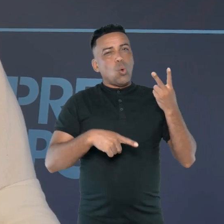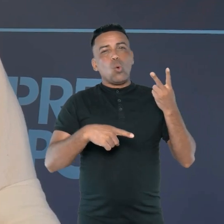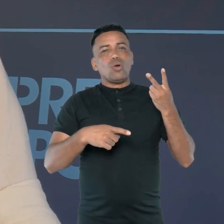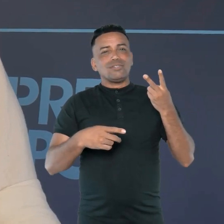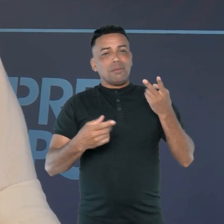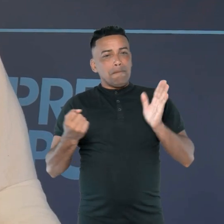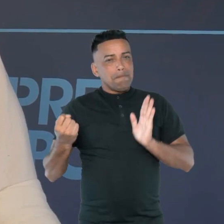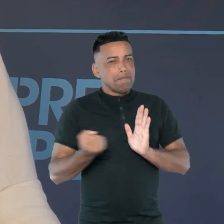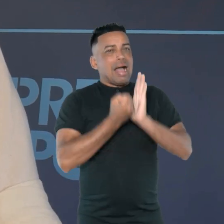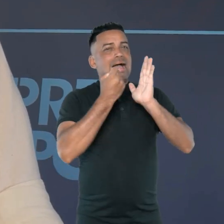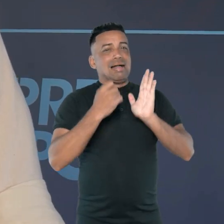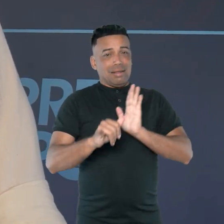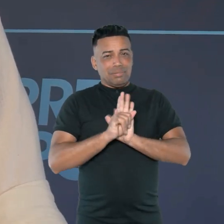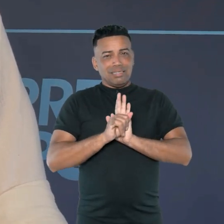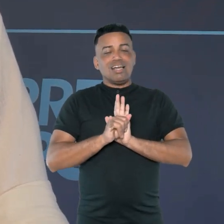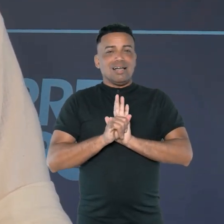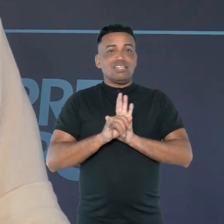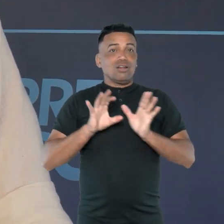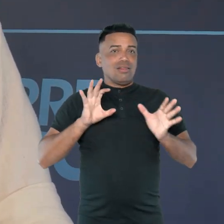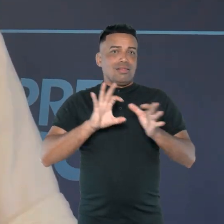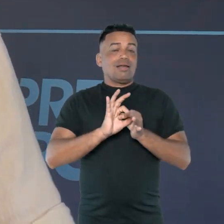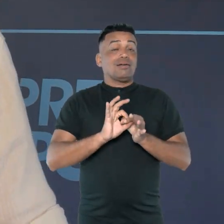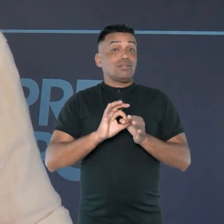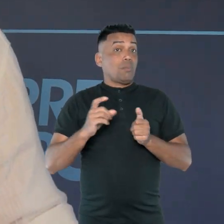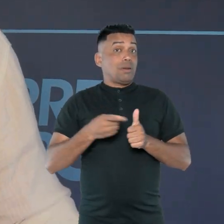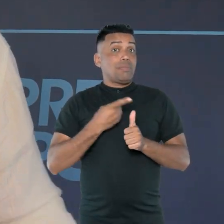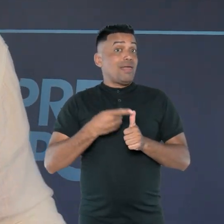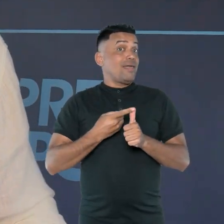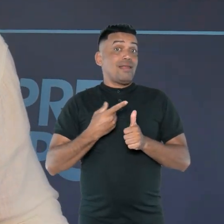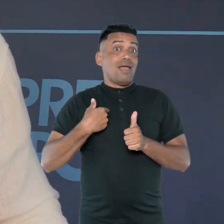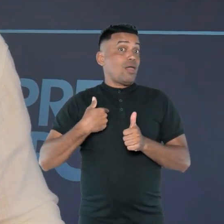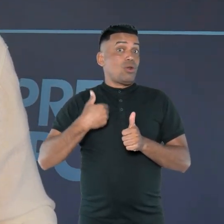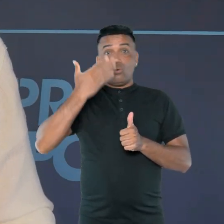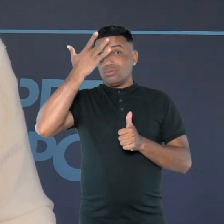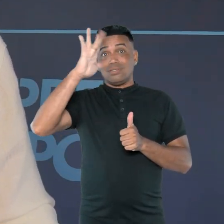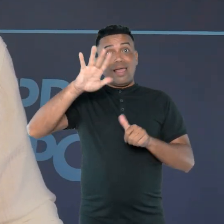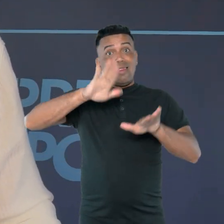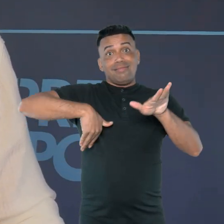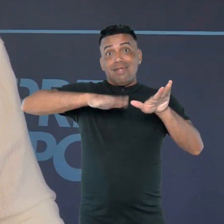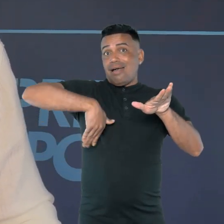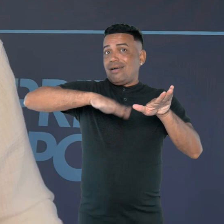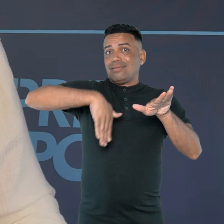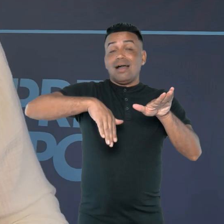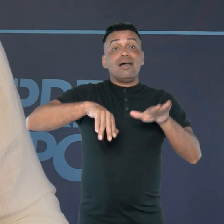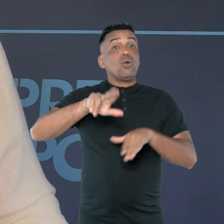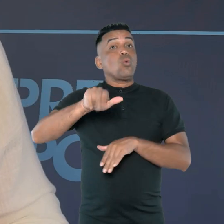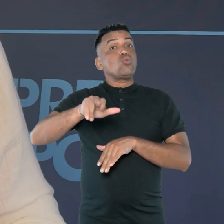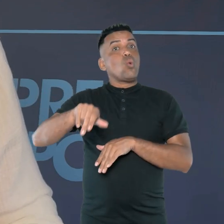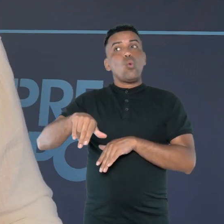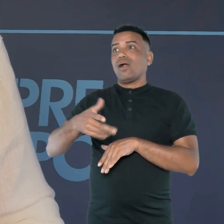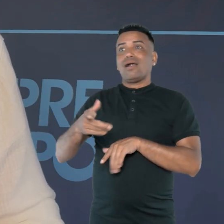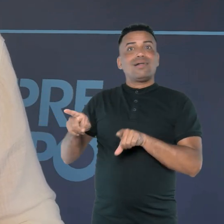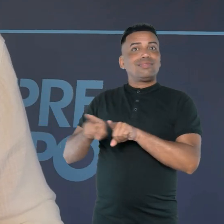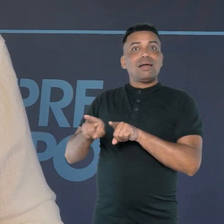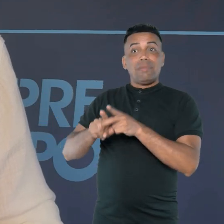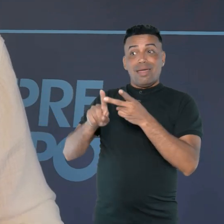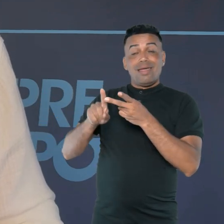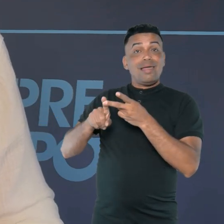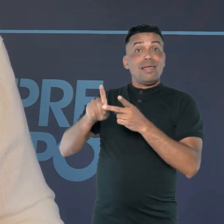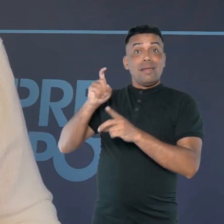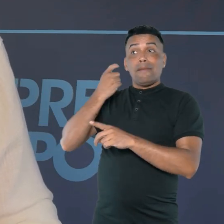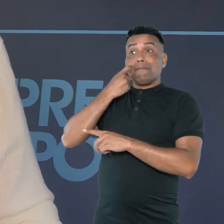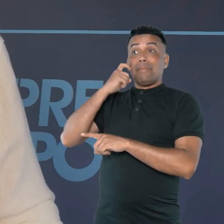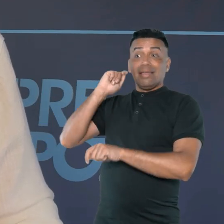ligadas a isso. A primeira é que eu não sei nadar, e a segunda é que eu nunca pesquei, porque eu tenho dó dos